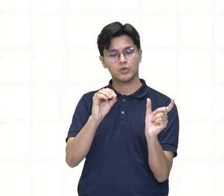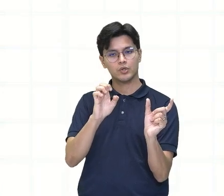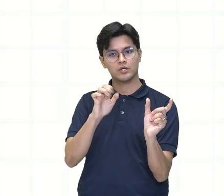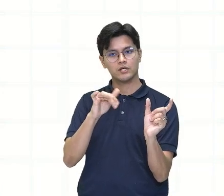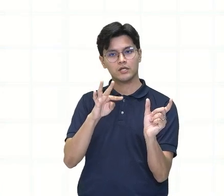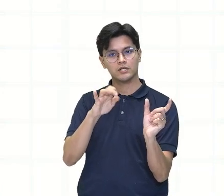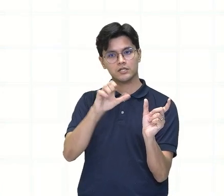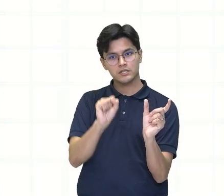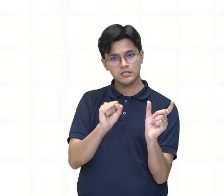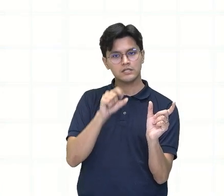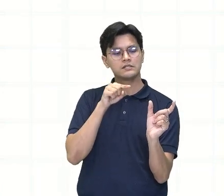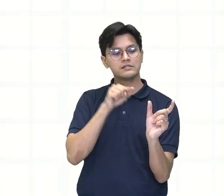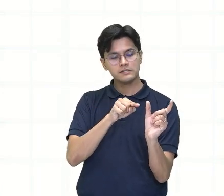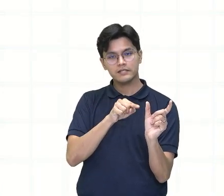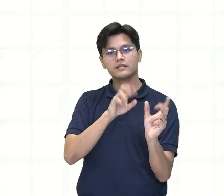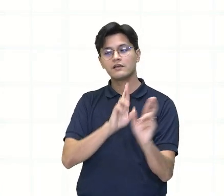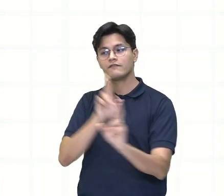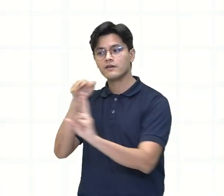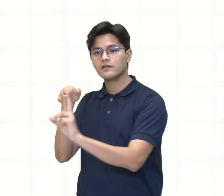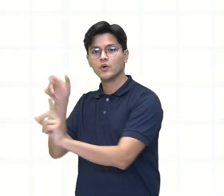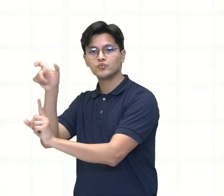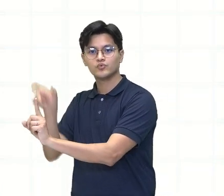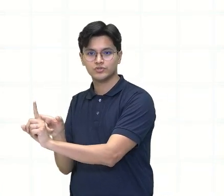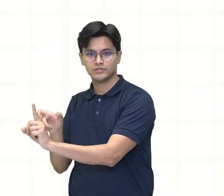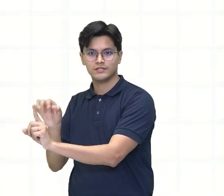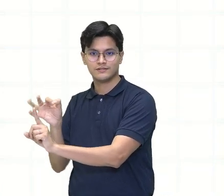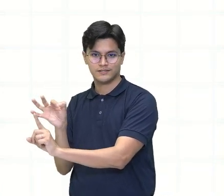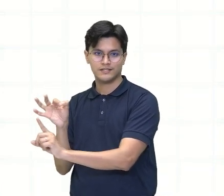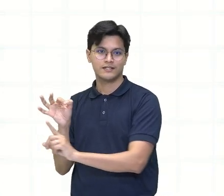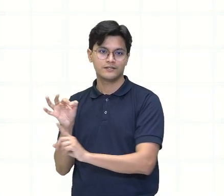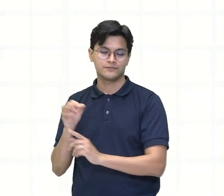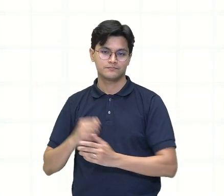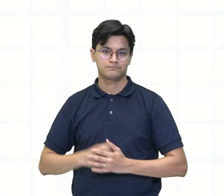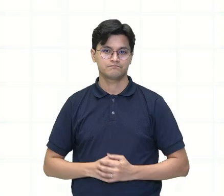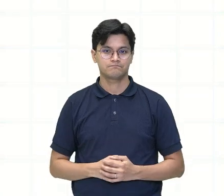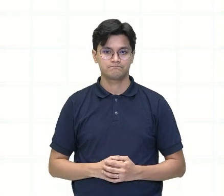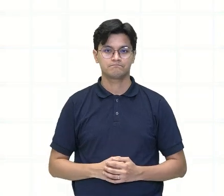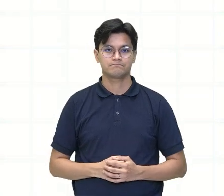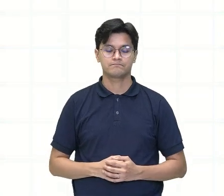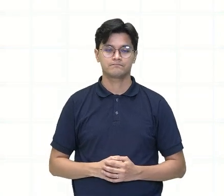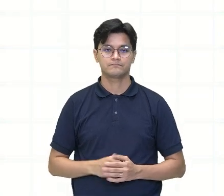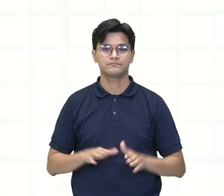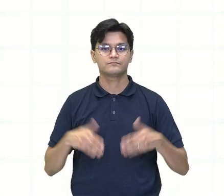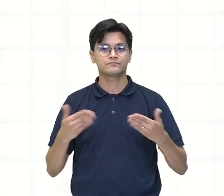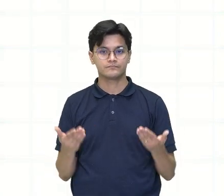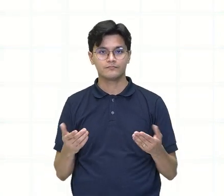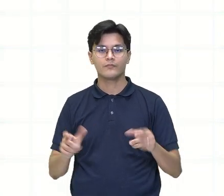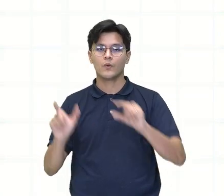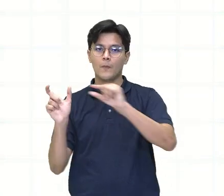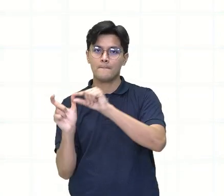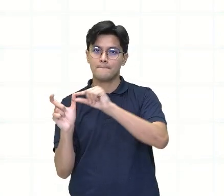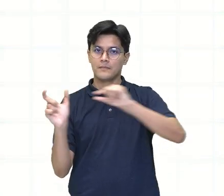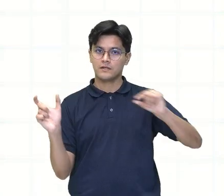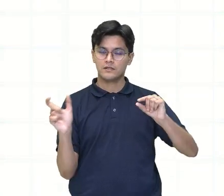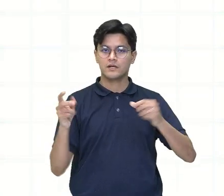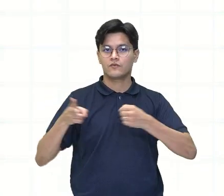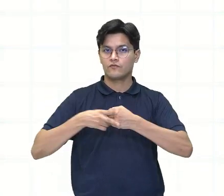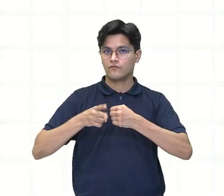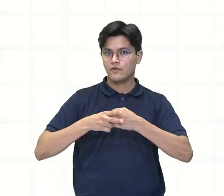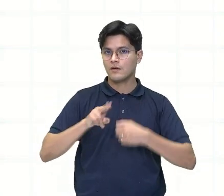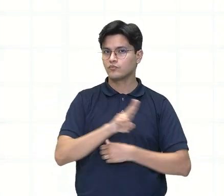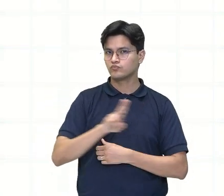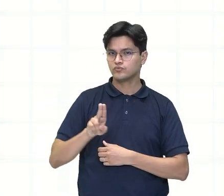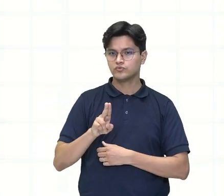ver, professor, mas aí tinha que ter o verbo de ligação para ser nominal. Justamente essa é a diferença. O predicado verbo nominal, ele não